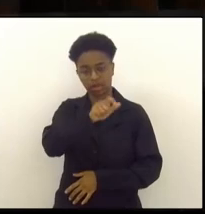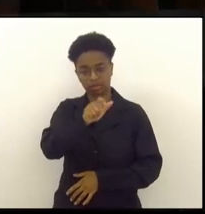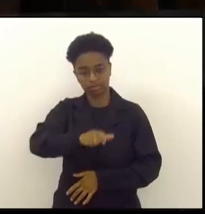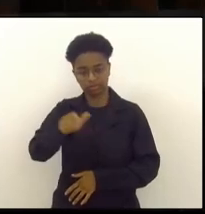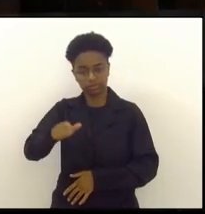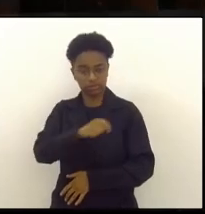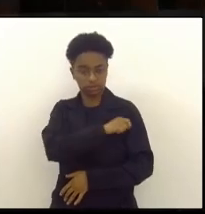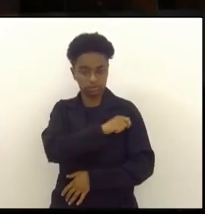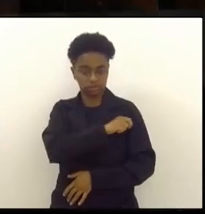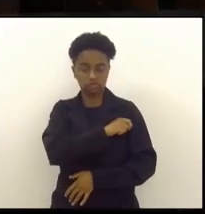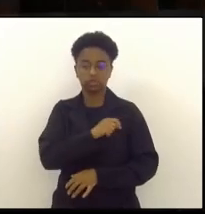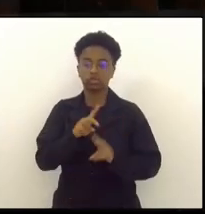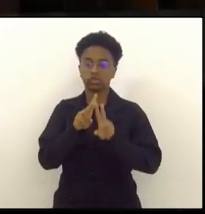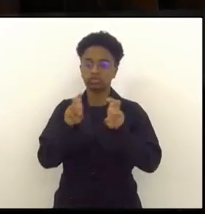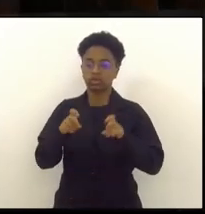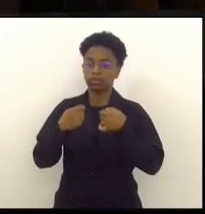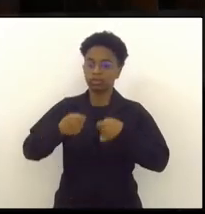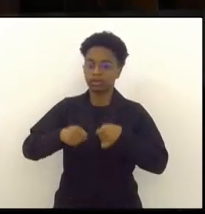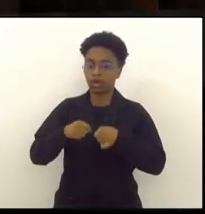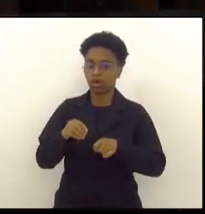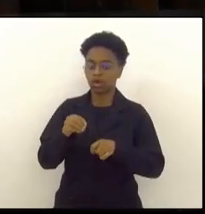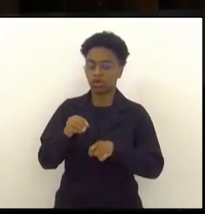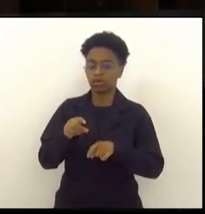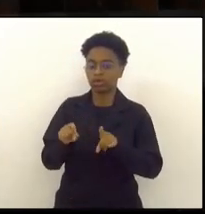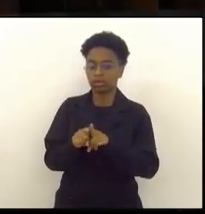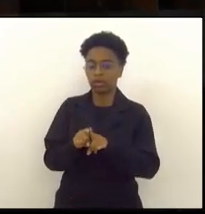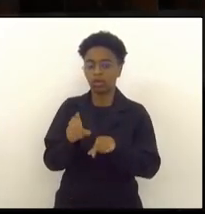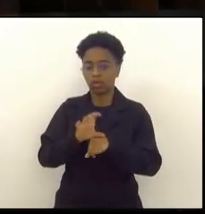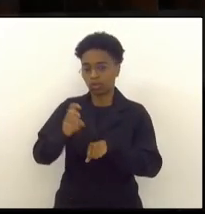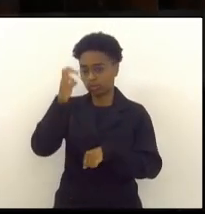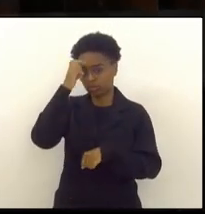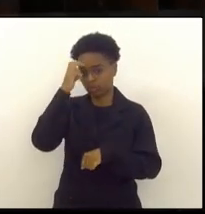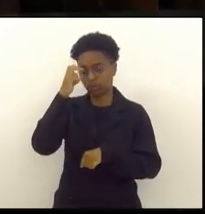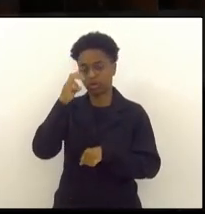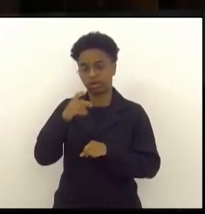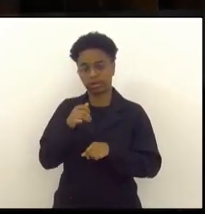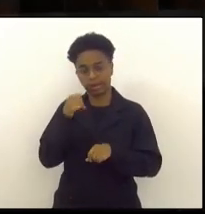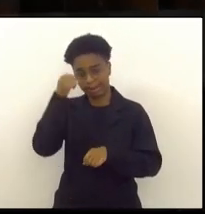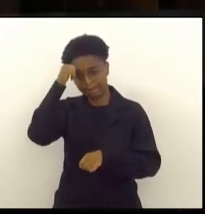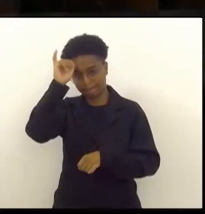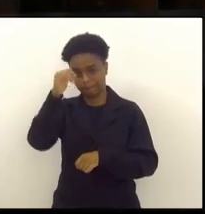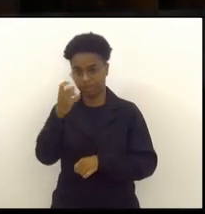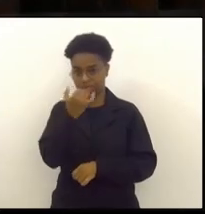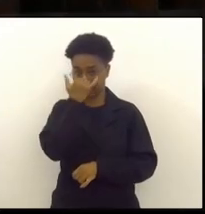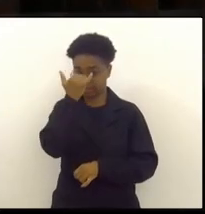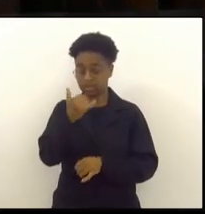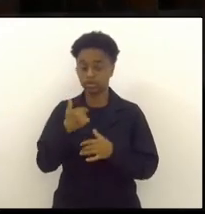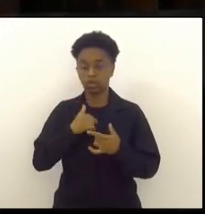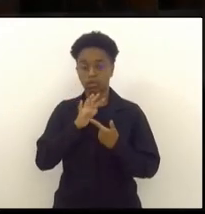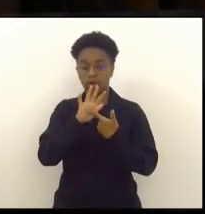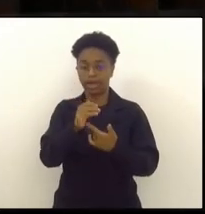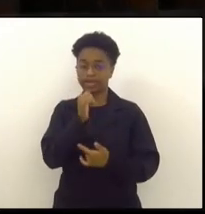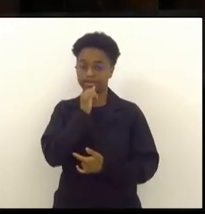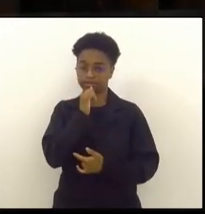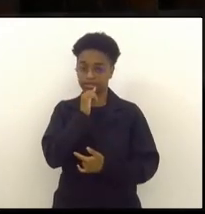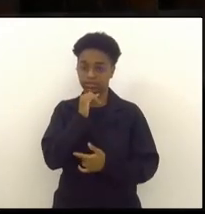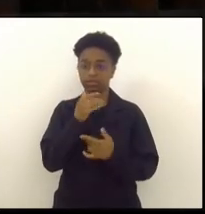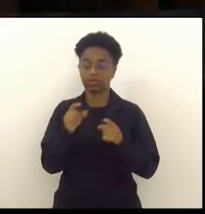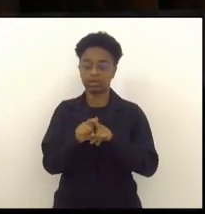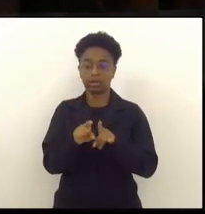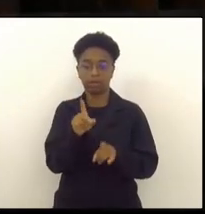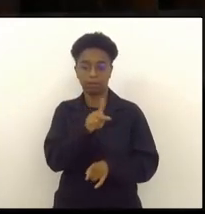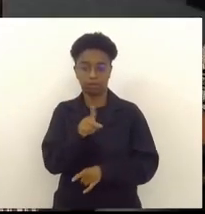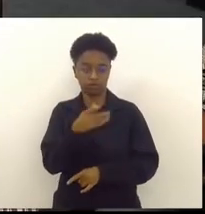a necessidade e a cultura da prevenção, eu trago os exemplos do Rio de Janeiro. Valnês, professor Valnês, São